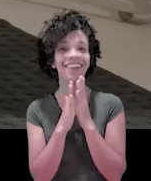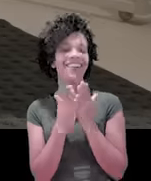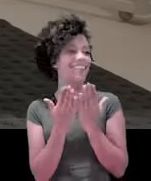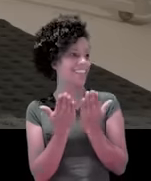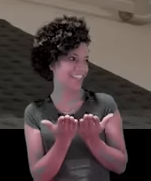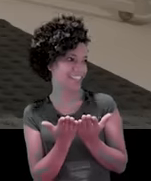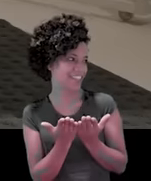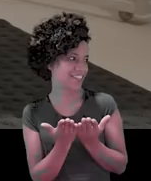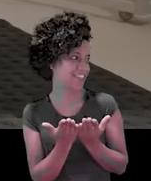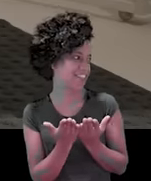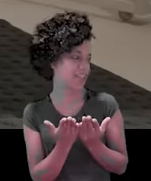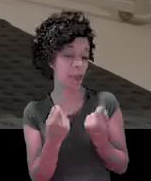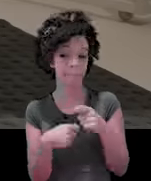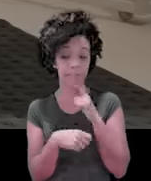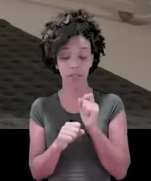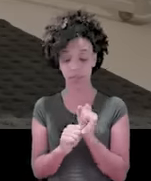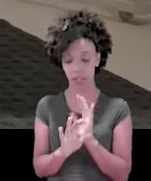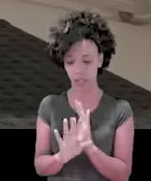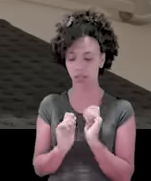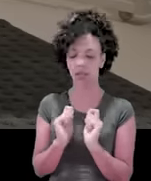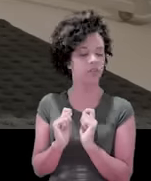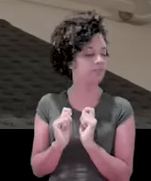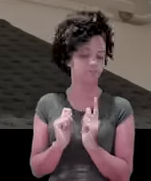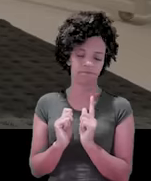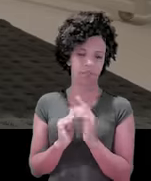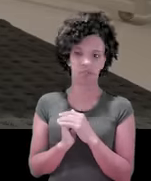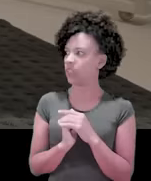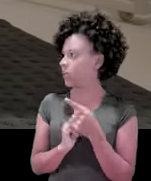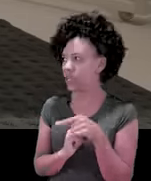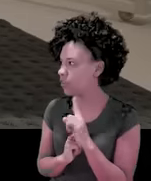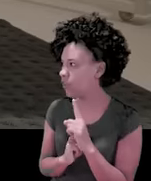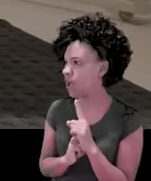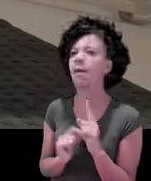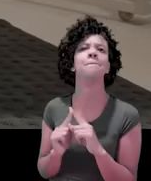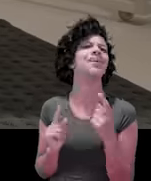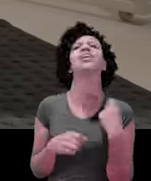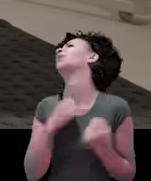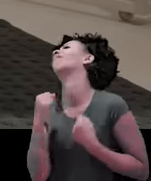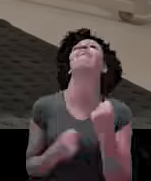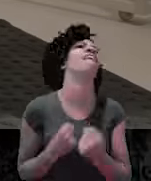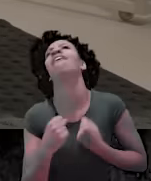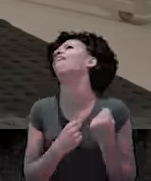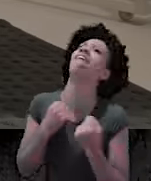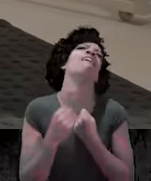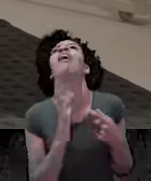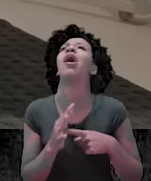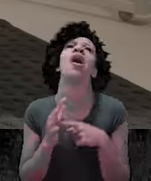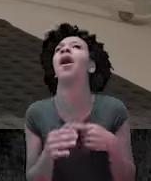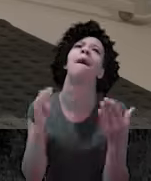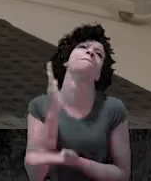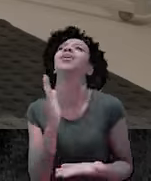aí e eu tive que é free e dizer assim não não você não foi mas eu igual um louco